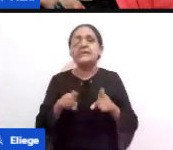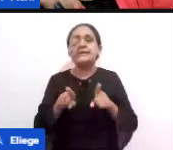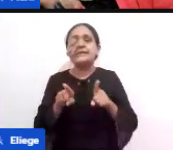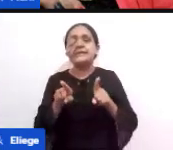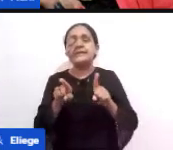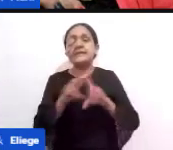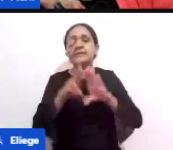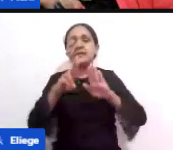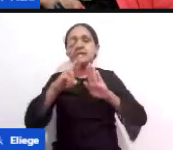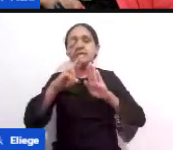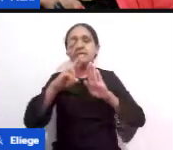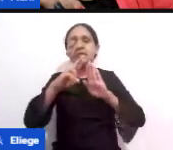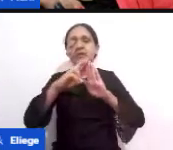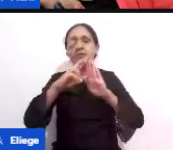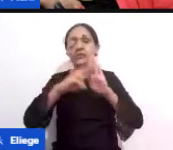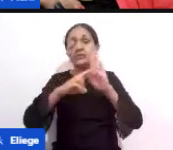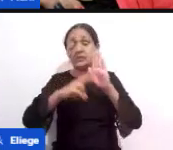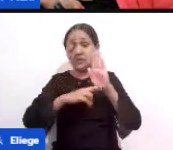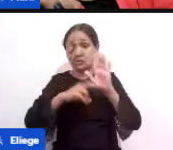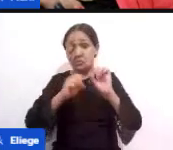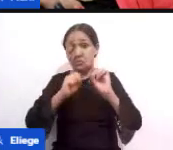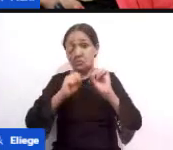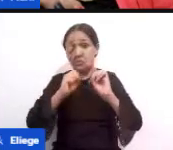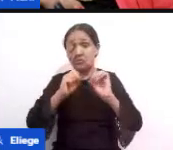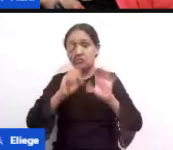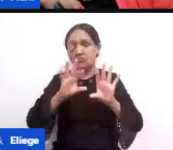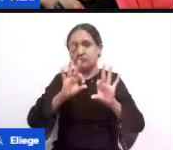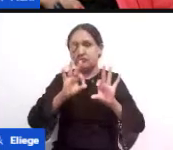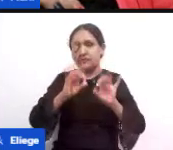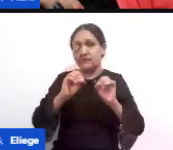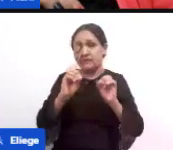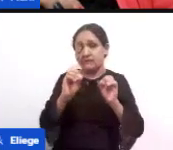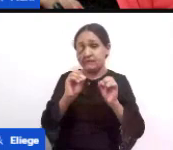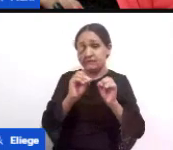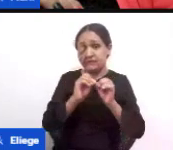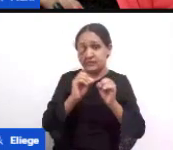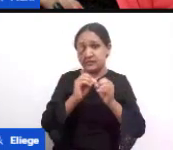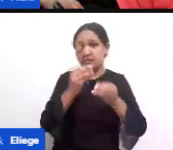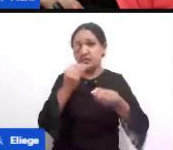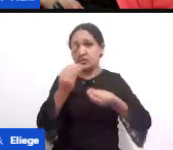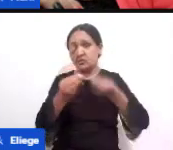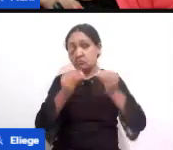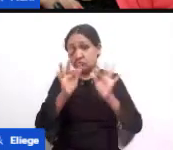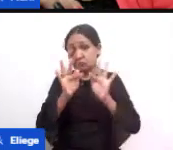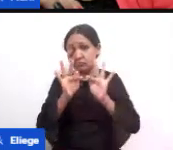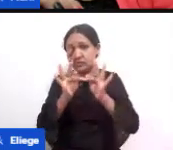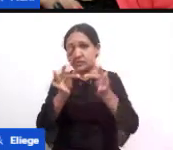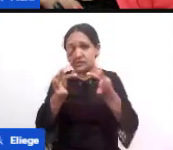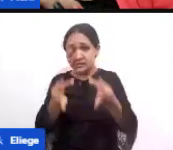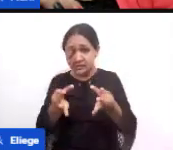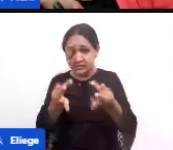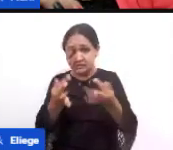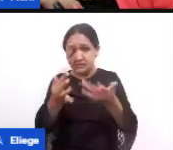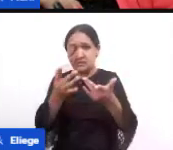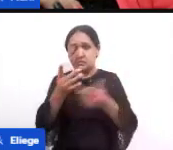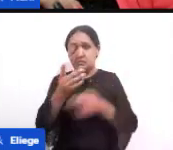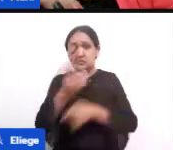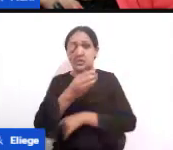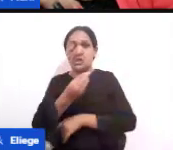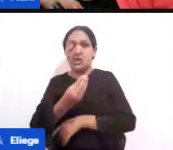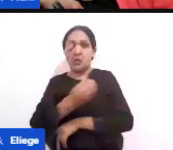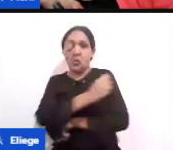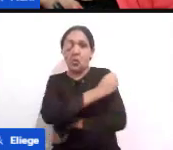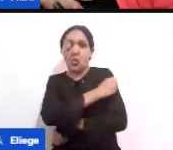ele pode ir de uma maneira mais também simples, porque o aluno presencial